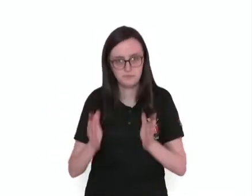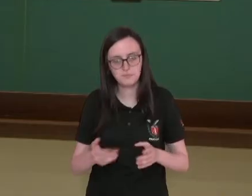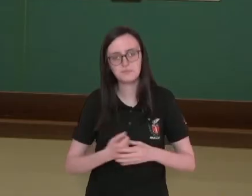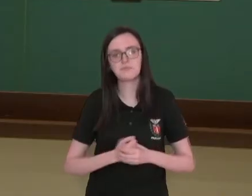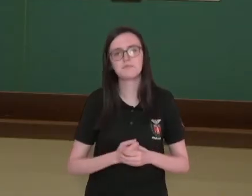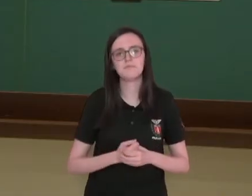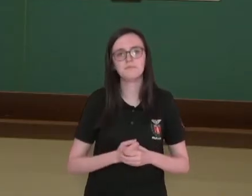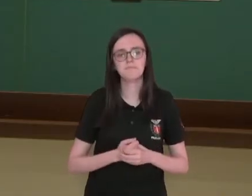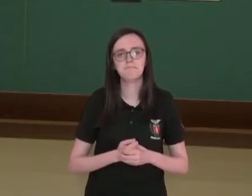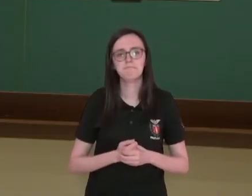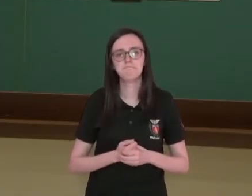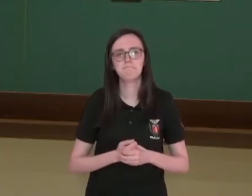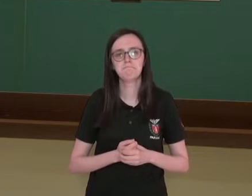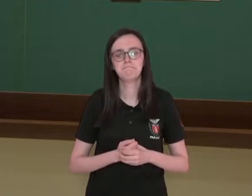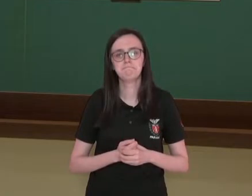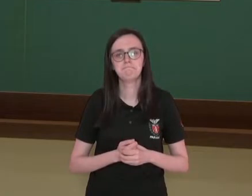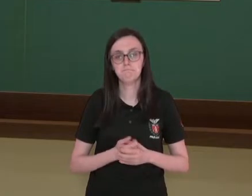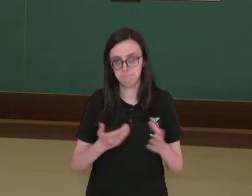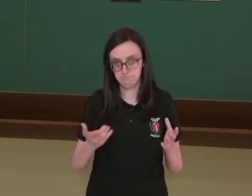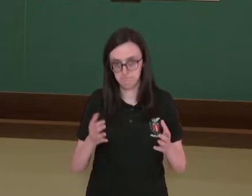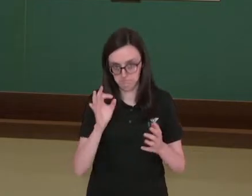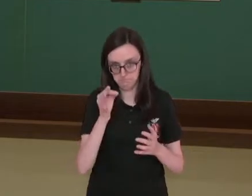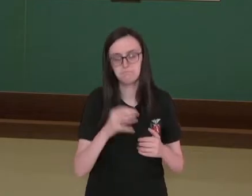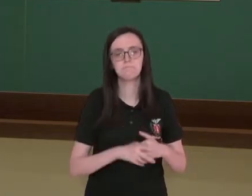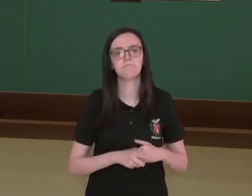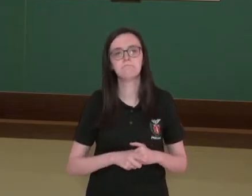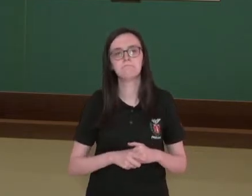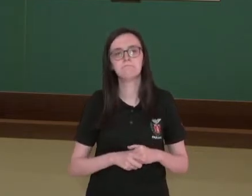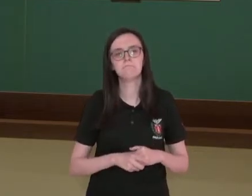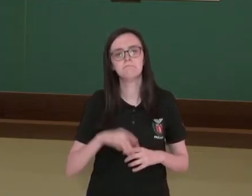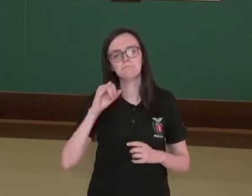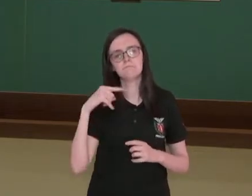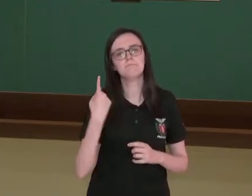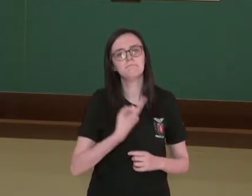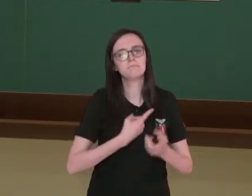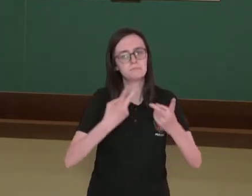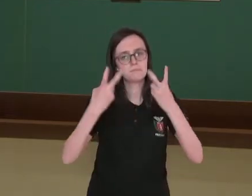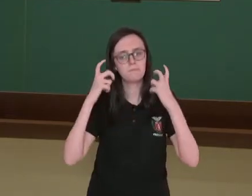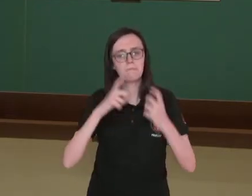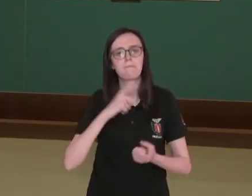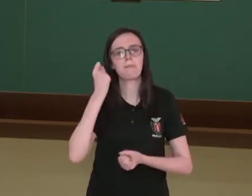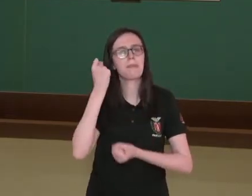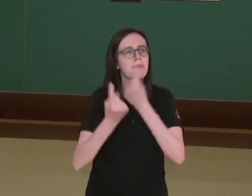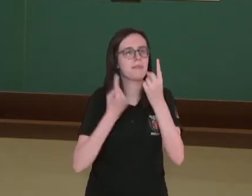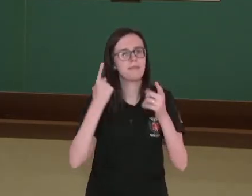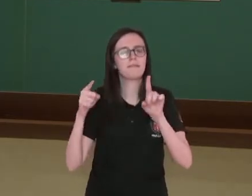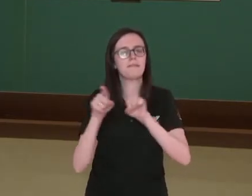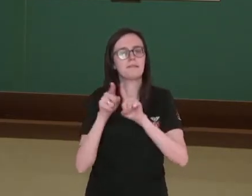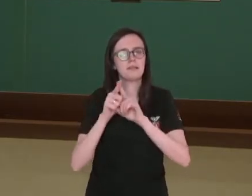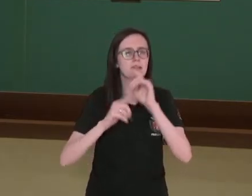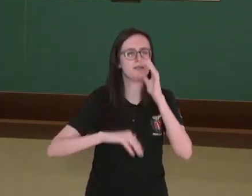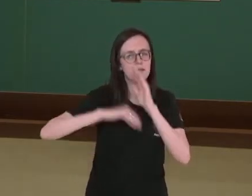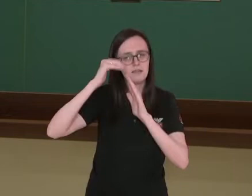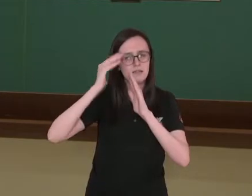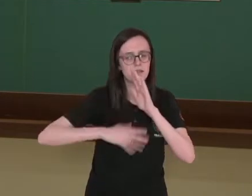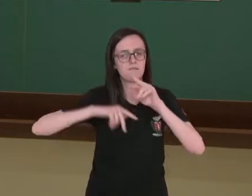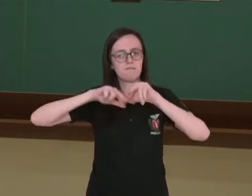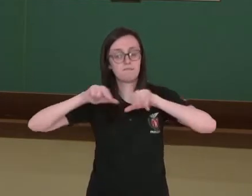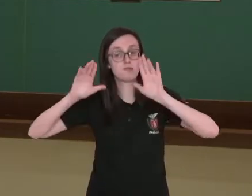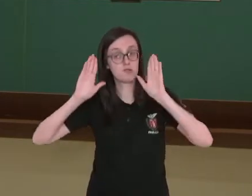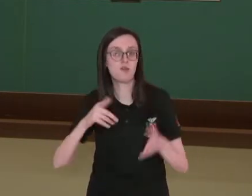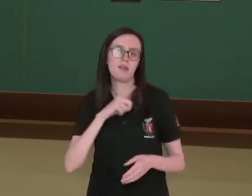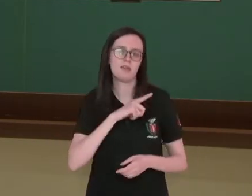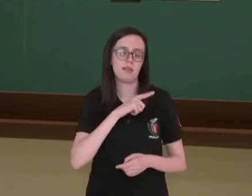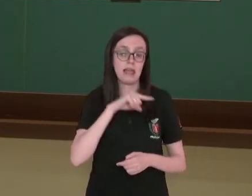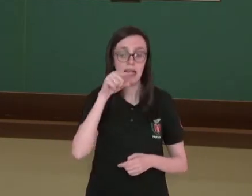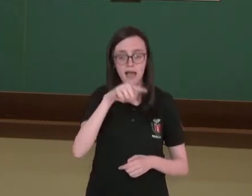teus antecedentes, né, tá? Aí, aqui, se a gente observar, a gente tem algumas obras dele também, e nessas obras, a